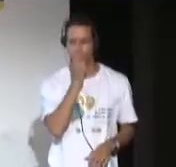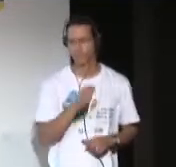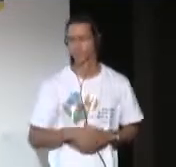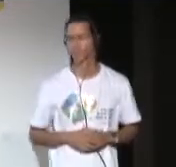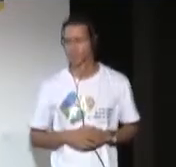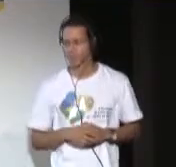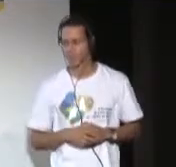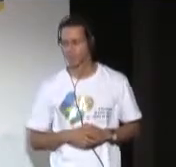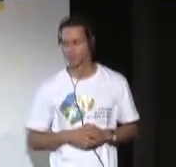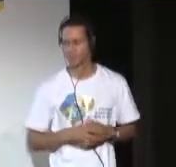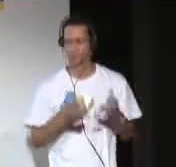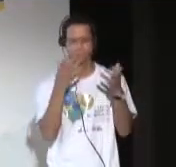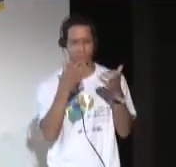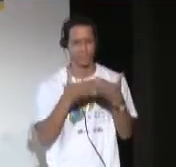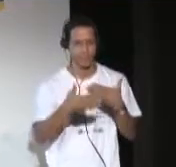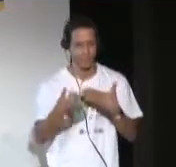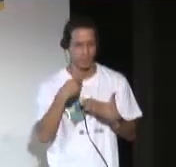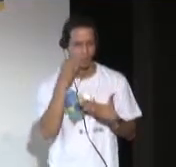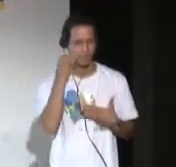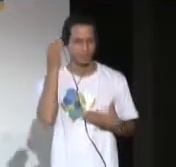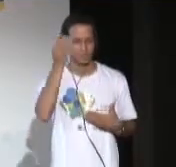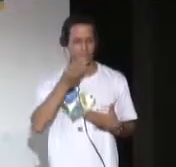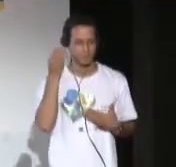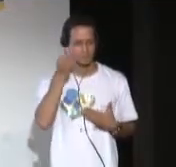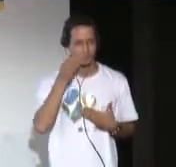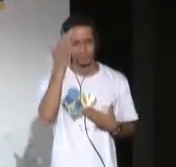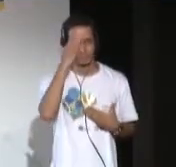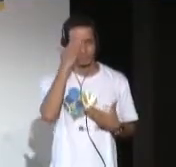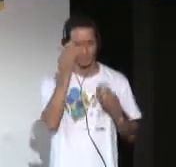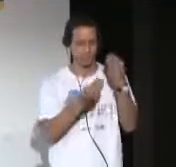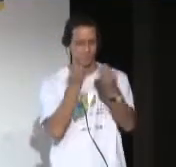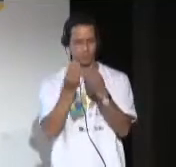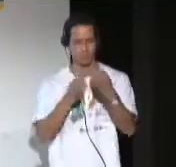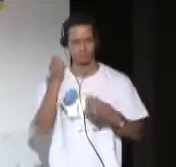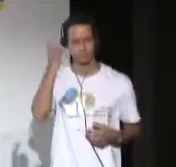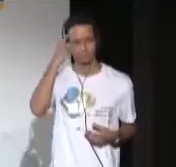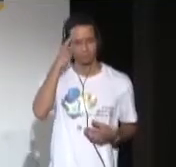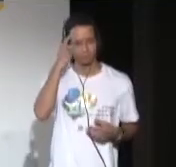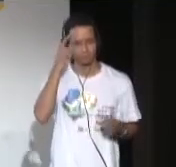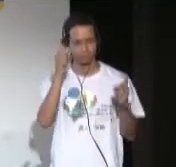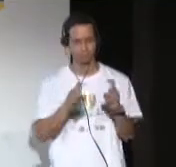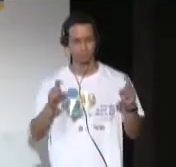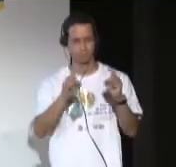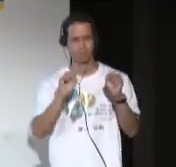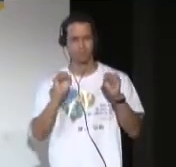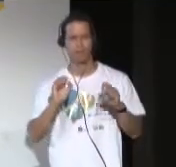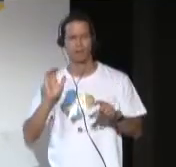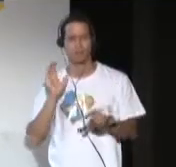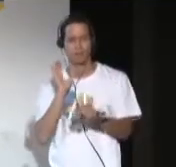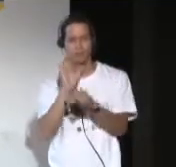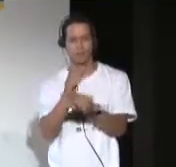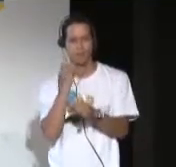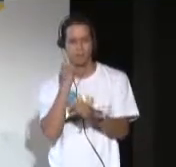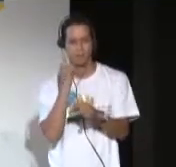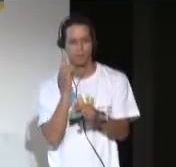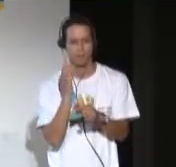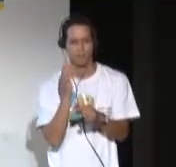Eles querem começar a fazer experimentos para entender como que a inteligência artificial pode apoiar o